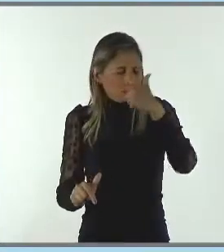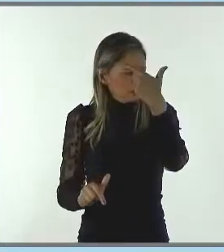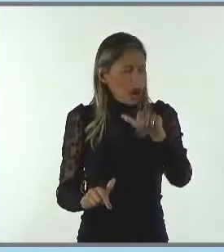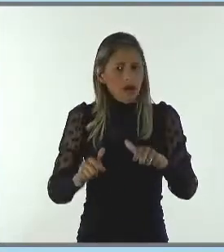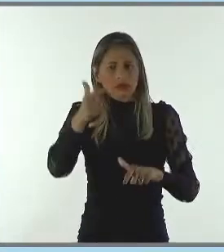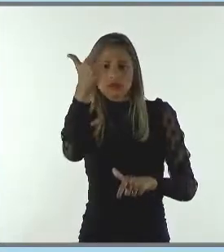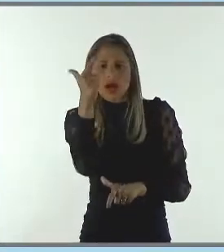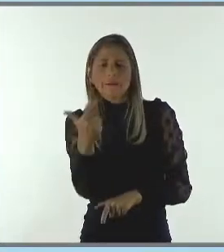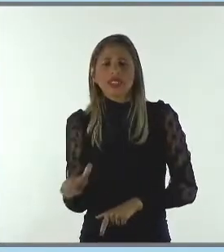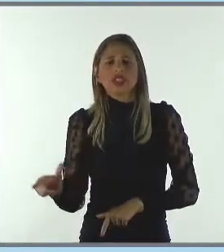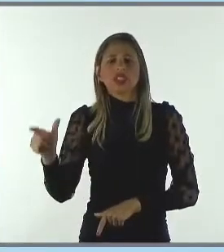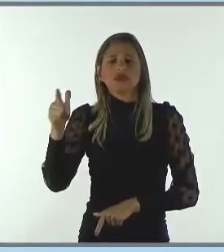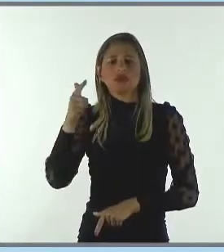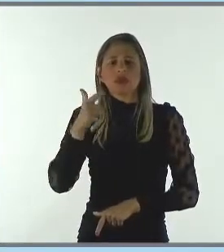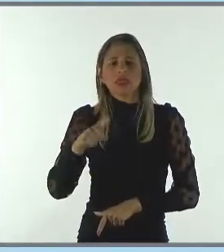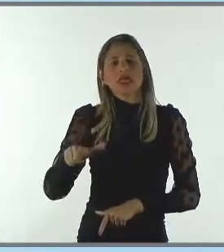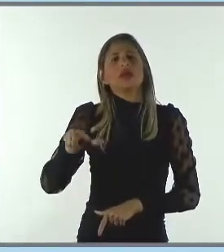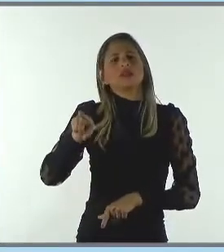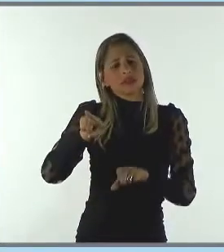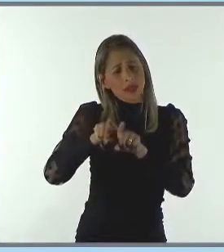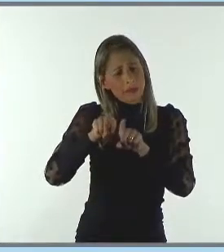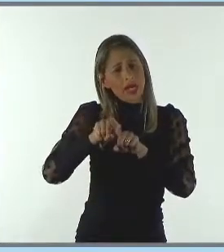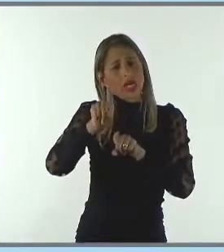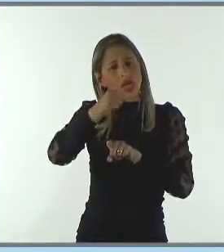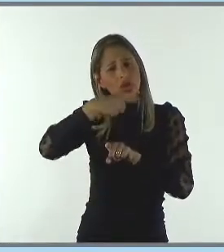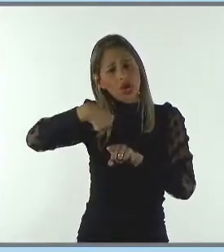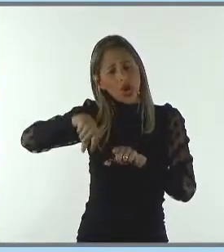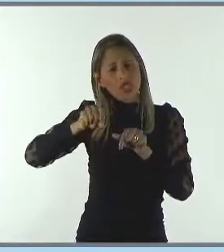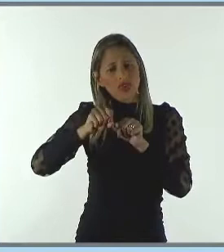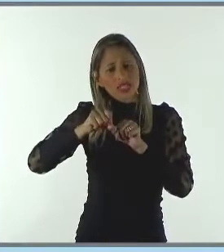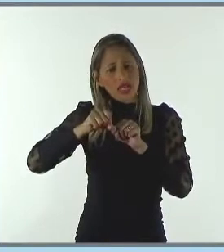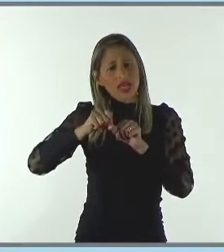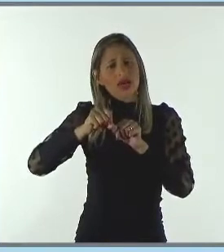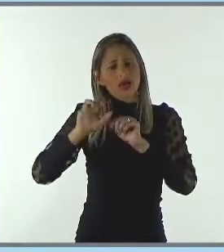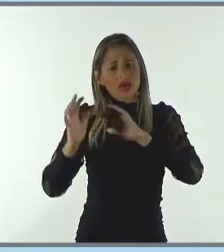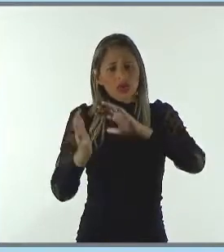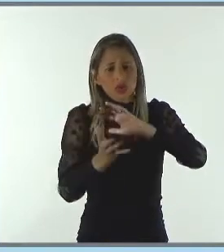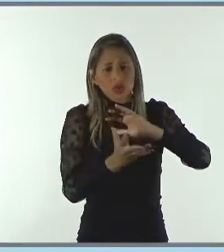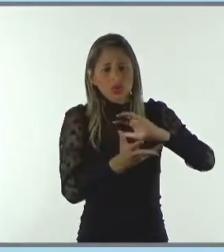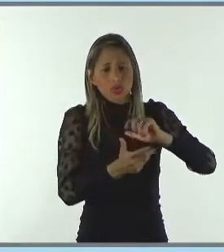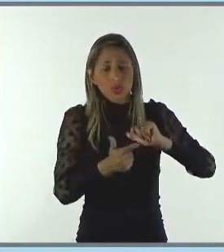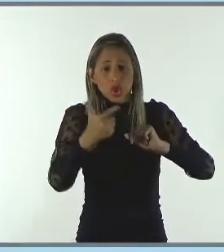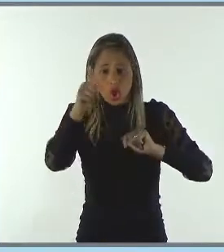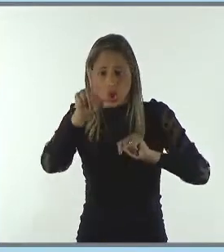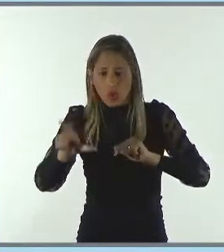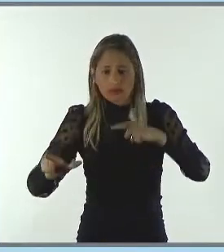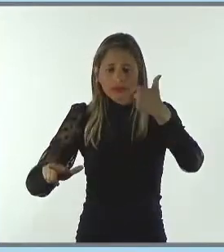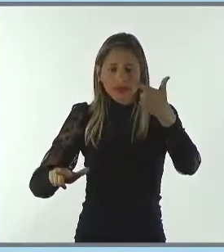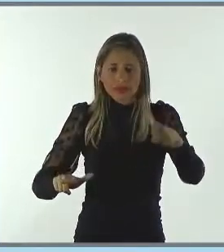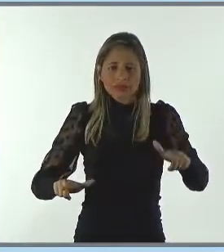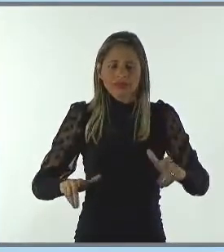vezes, imitando nós também a obstinação do mundo em replicar-se.